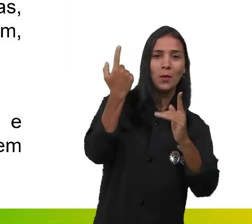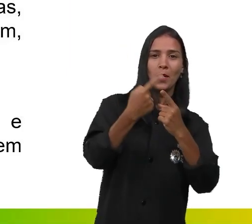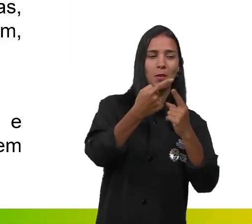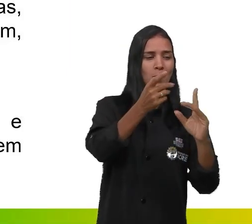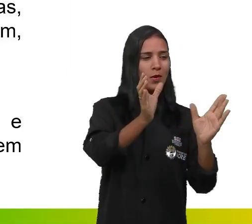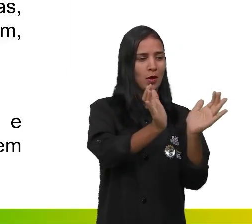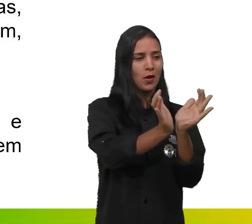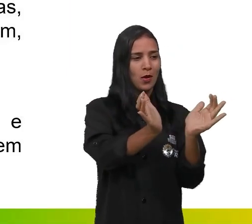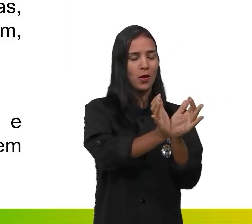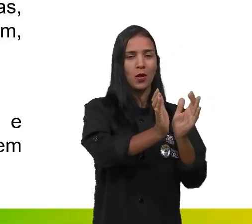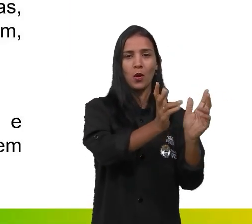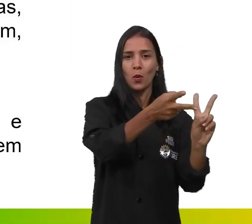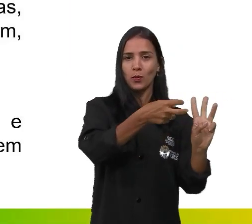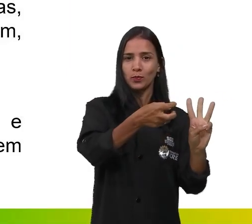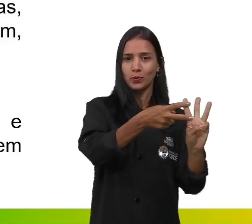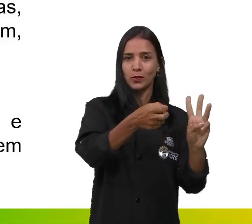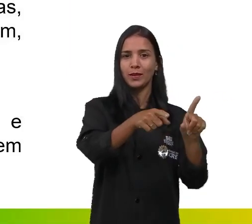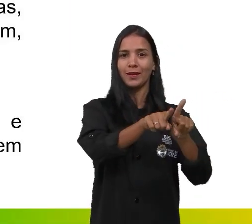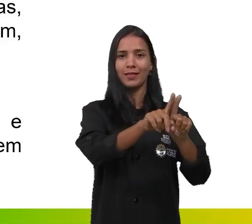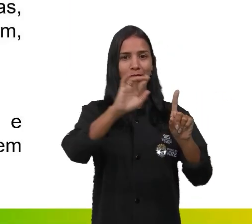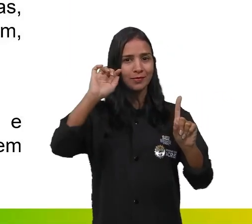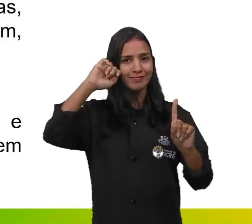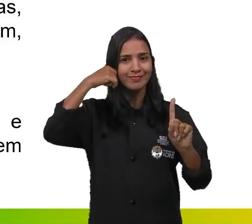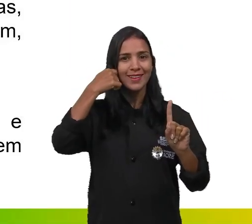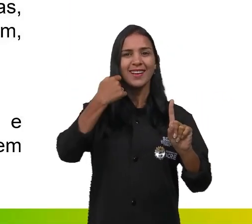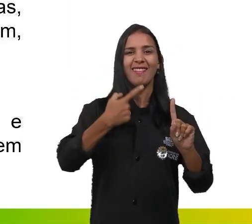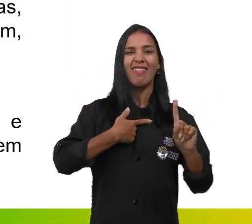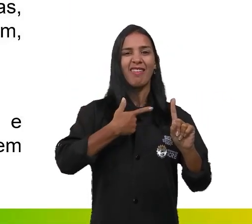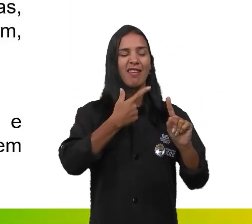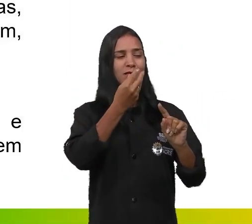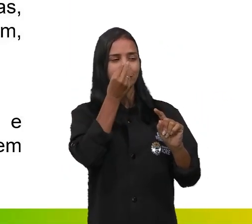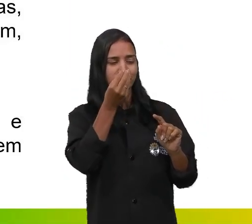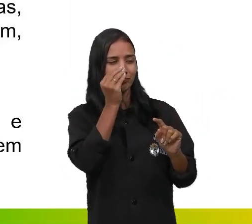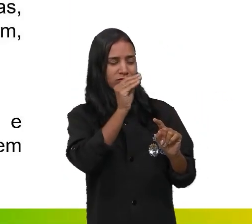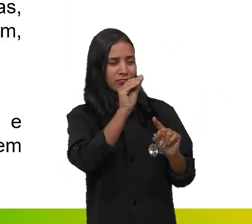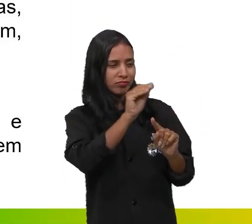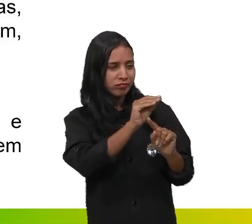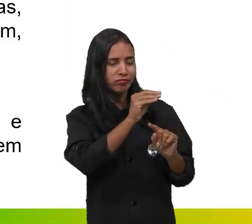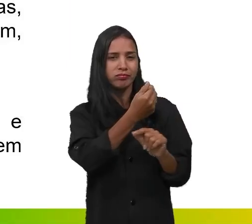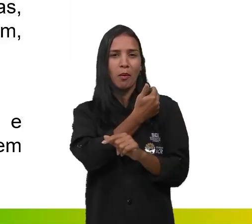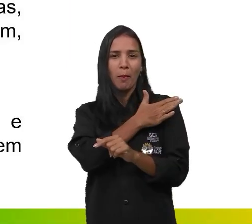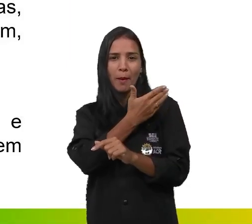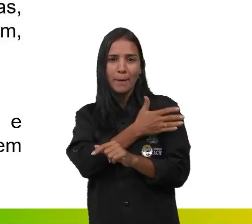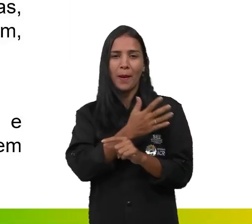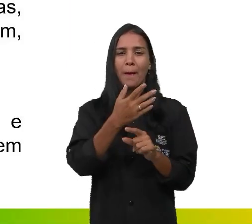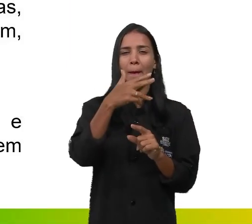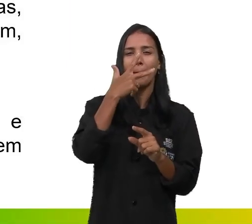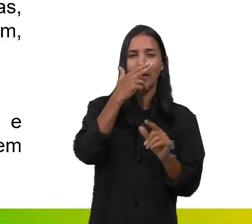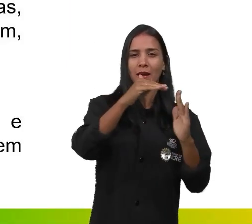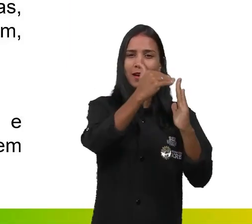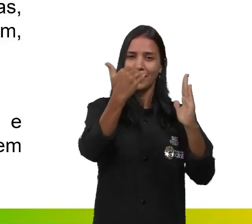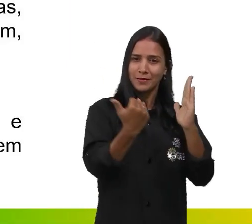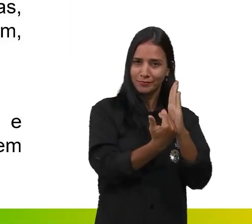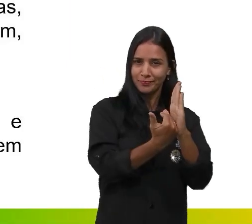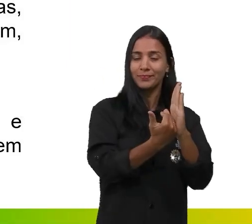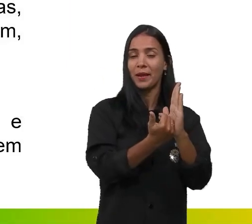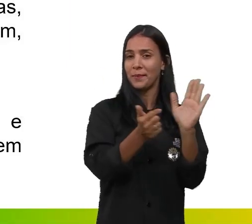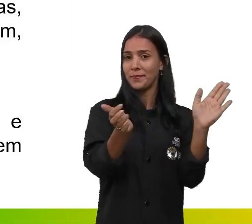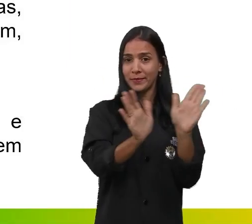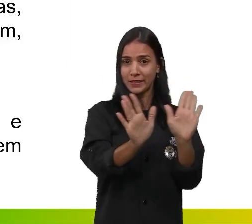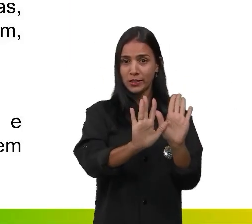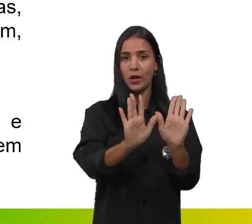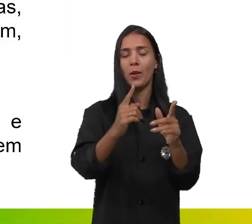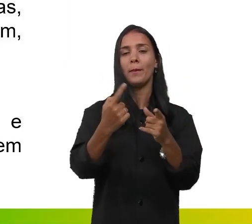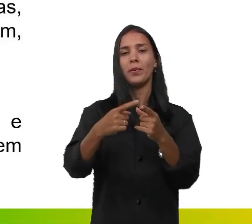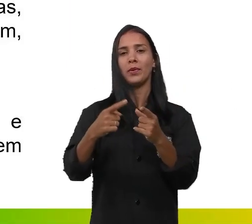e africanas foram tratadas como outras e inferiores. Aqui não se trata de